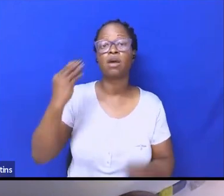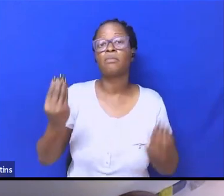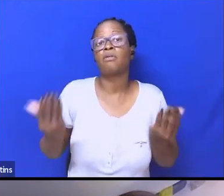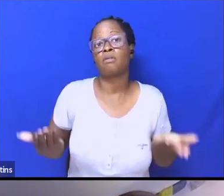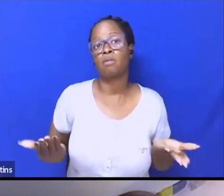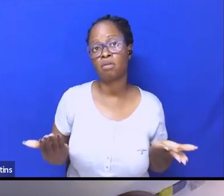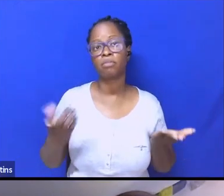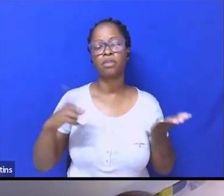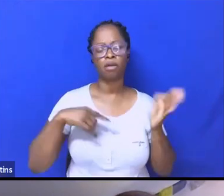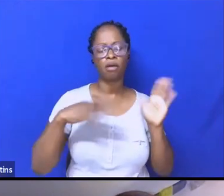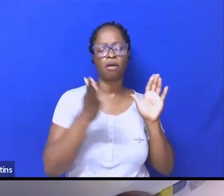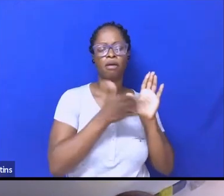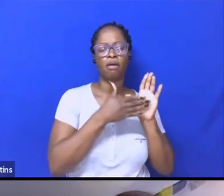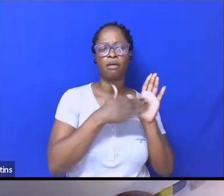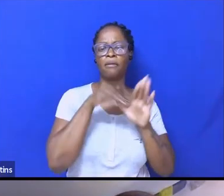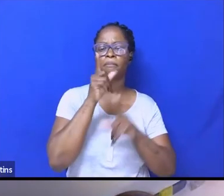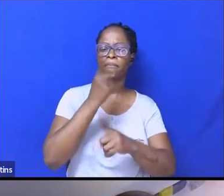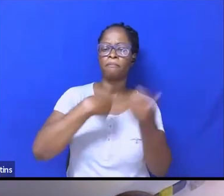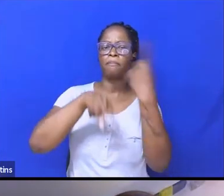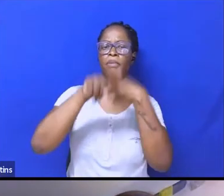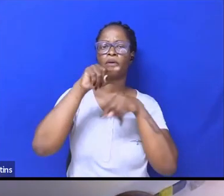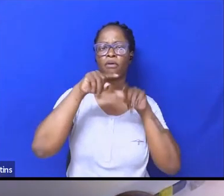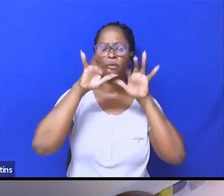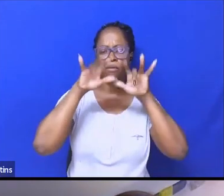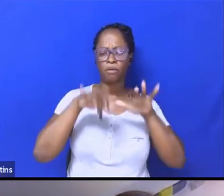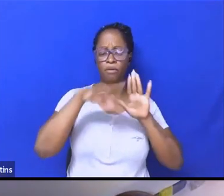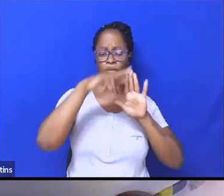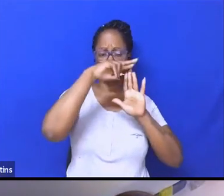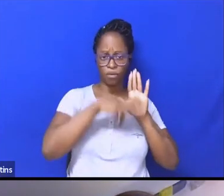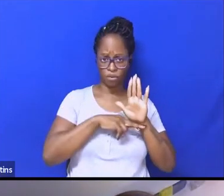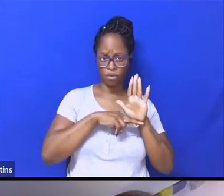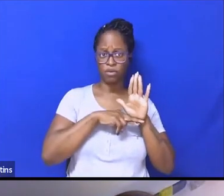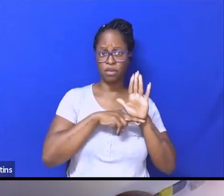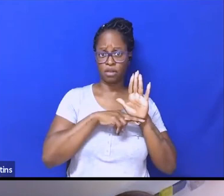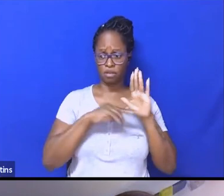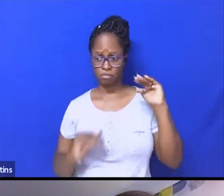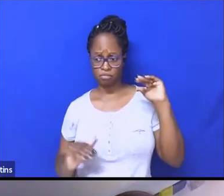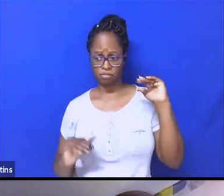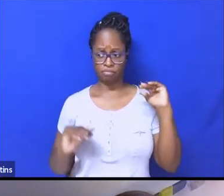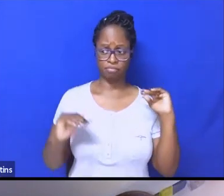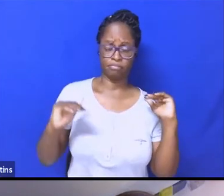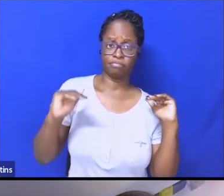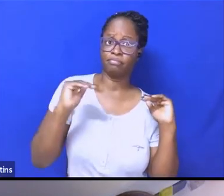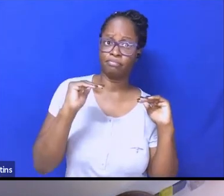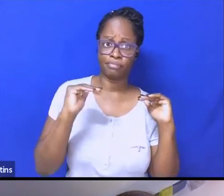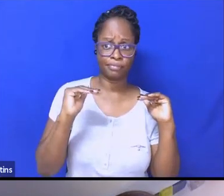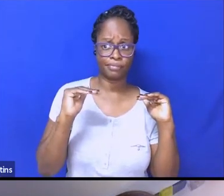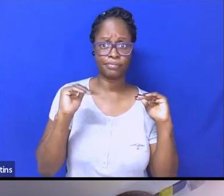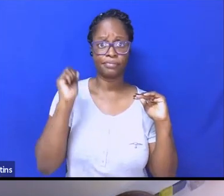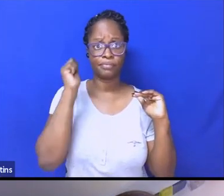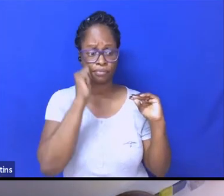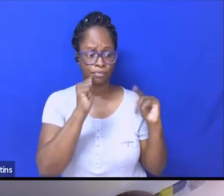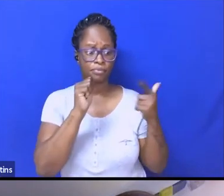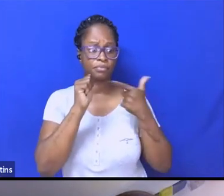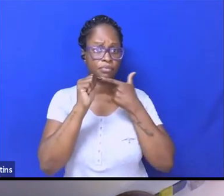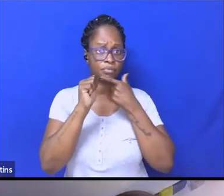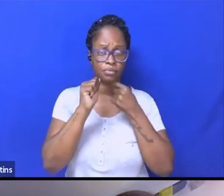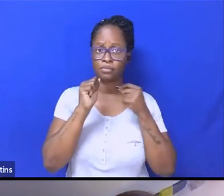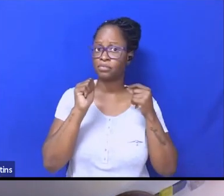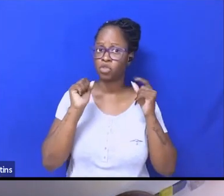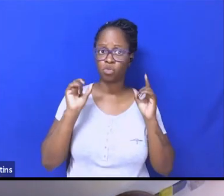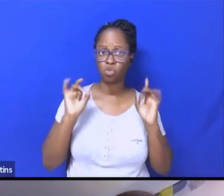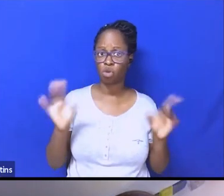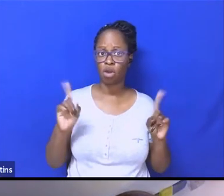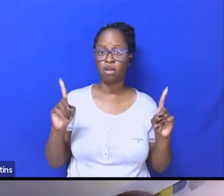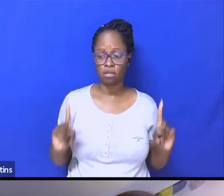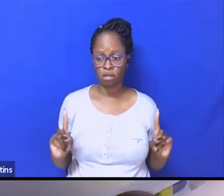a paridade não seja o equilíbrio de homens e mulheres mas que seja uma medida afirmativa e